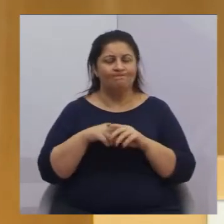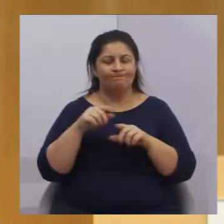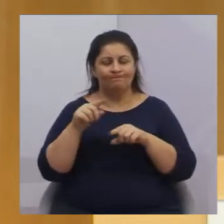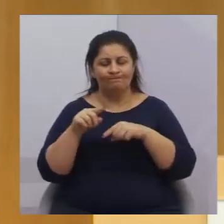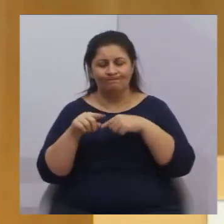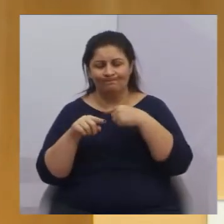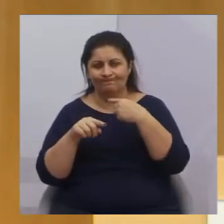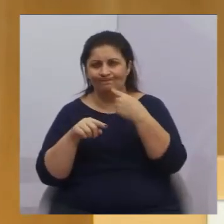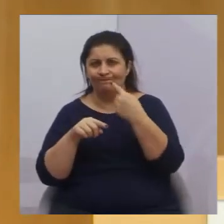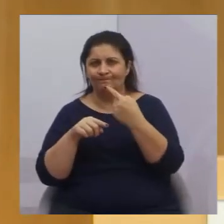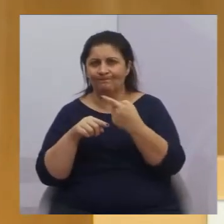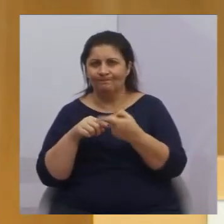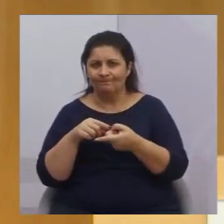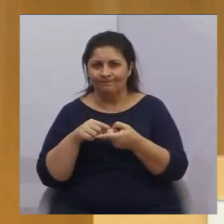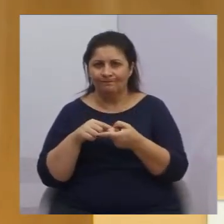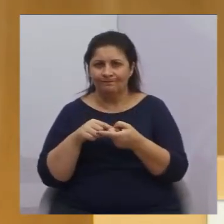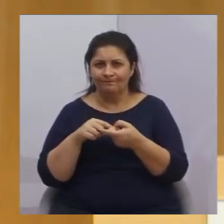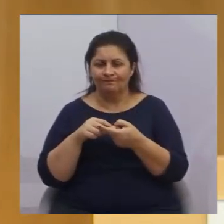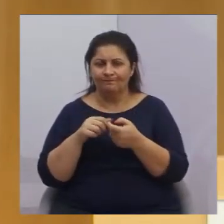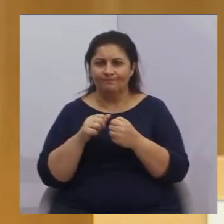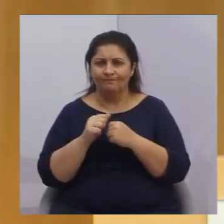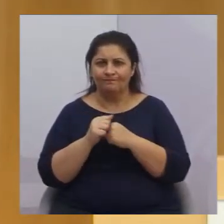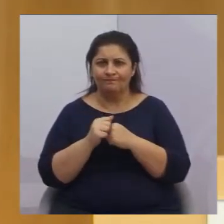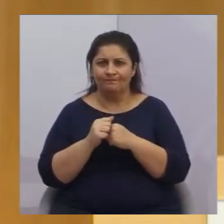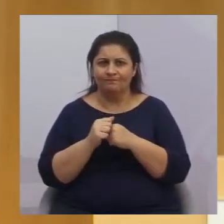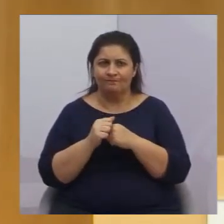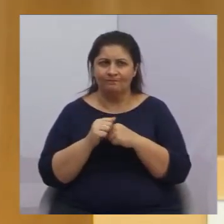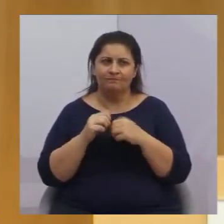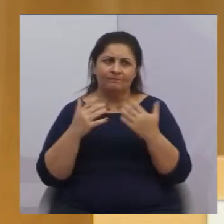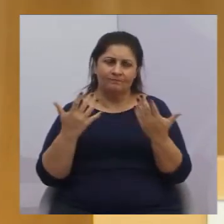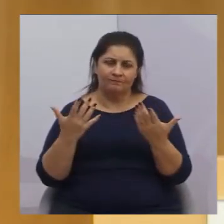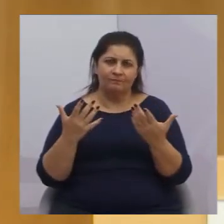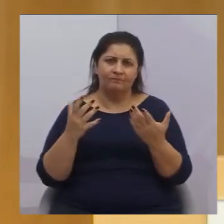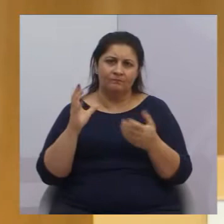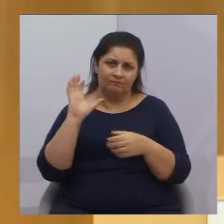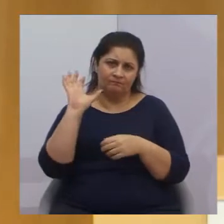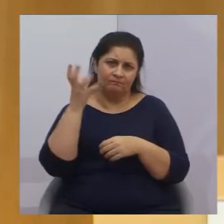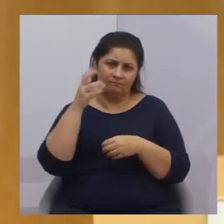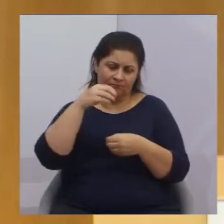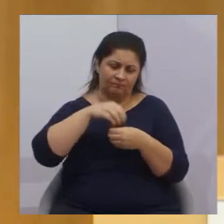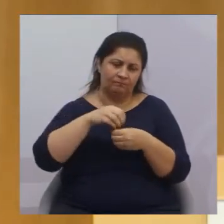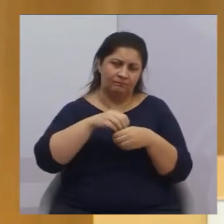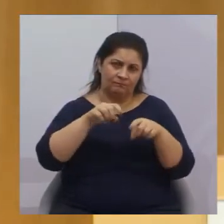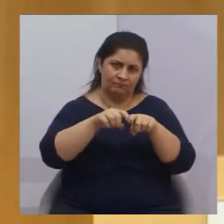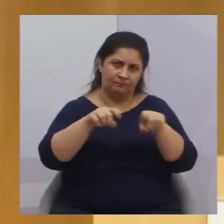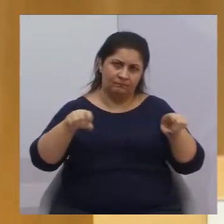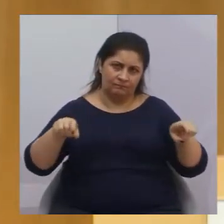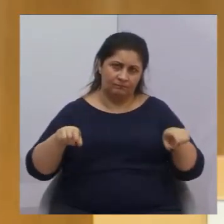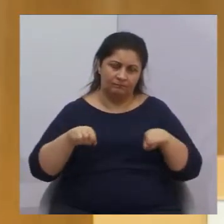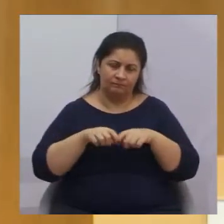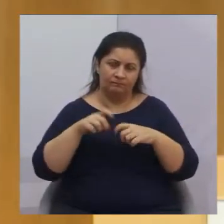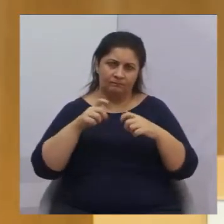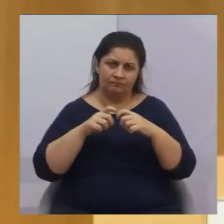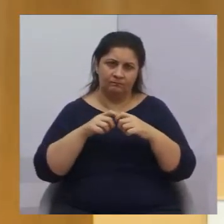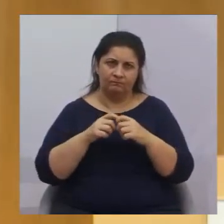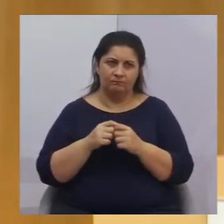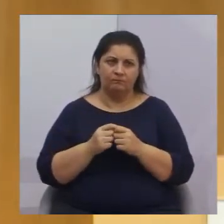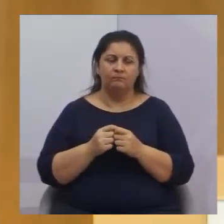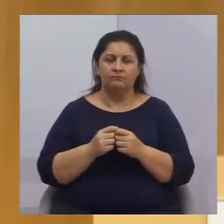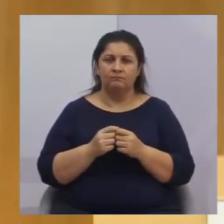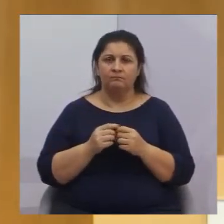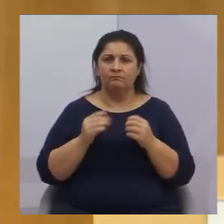para um possível diagnóstico, que em geral é feito no próprio consultório, né? Hoje os